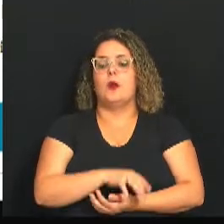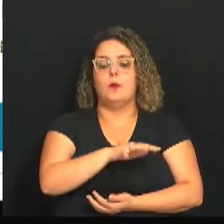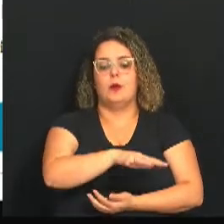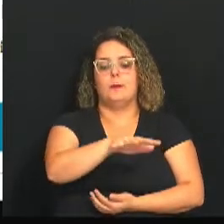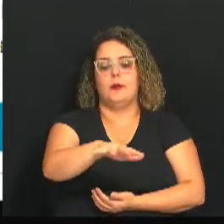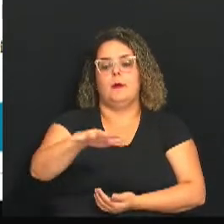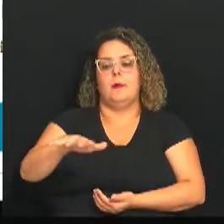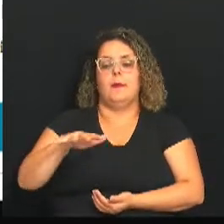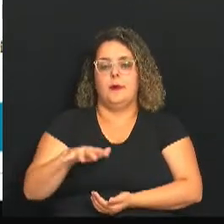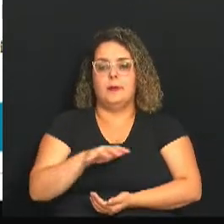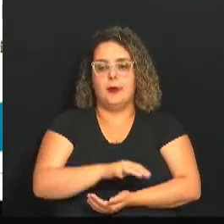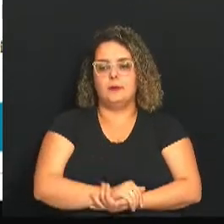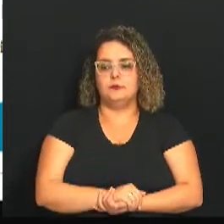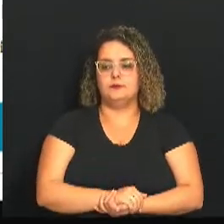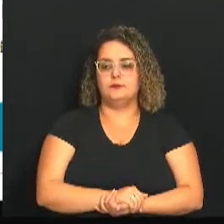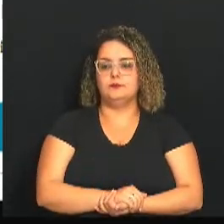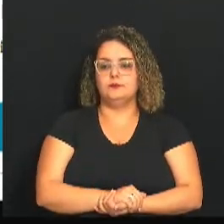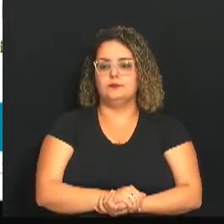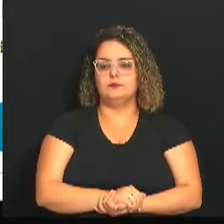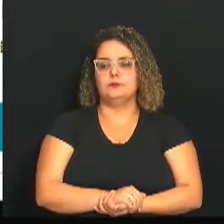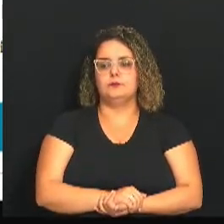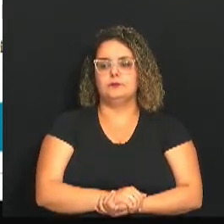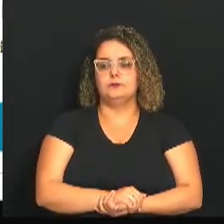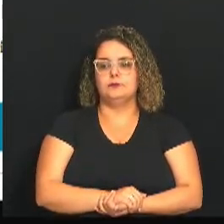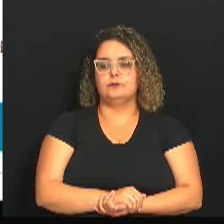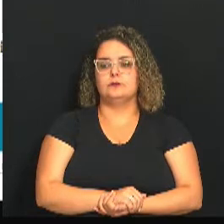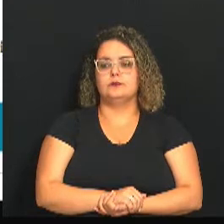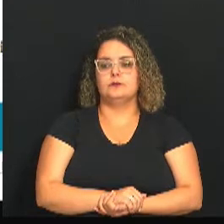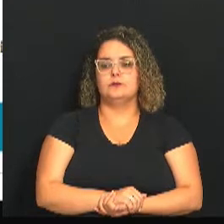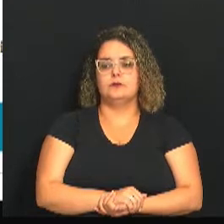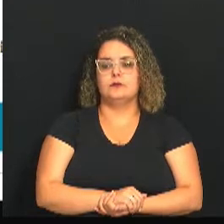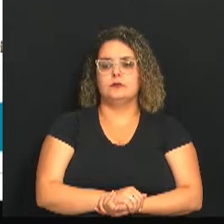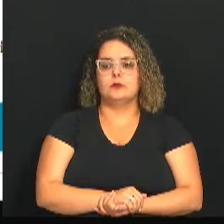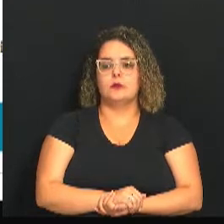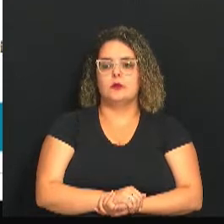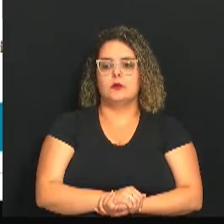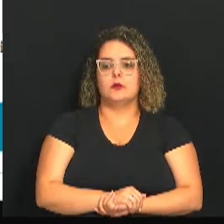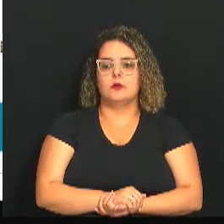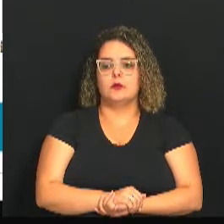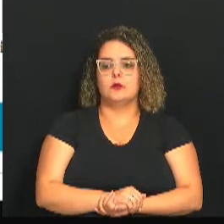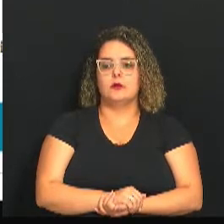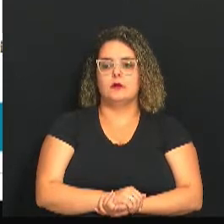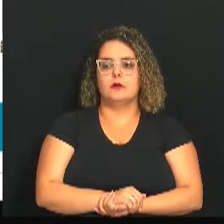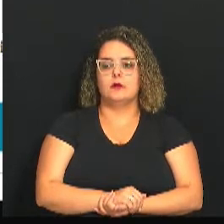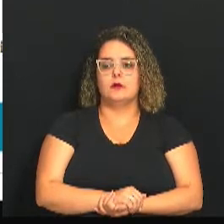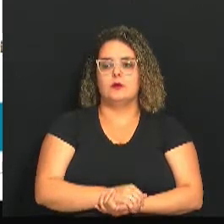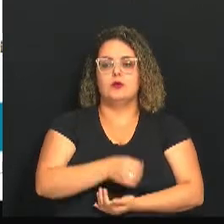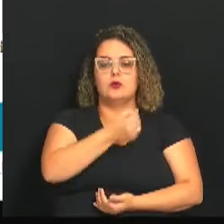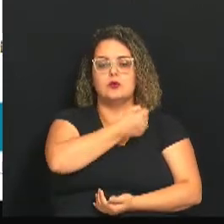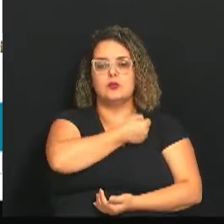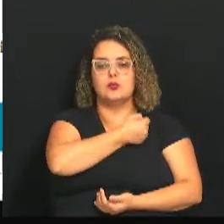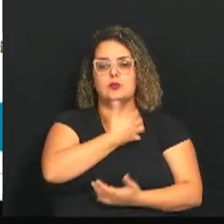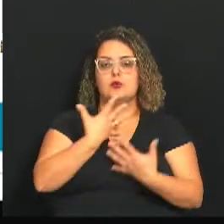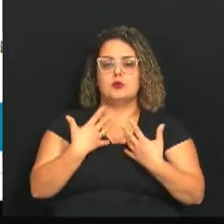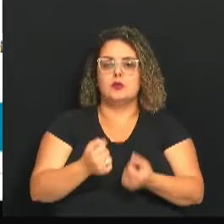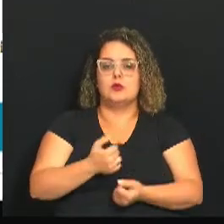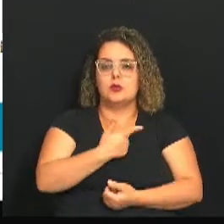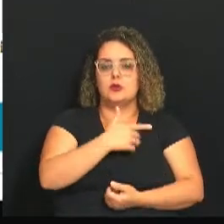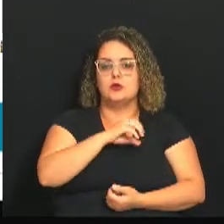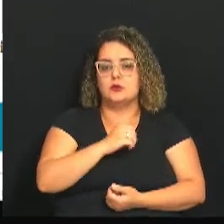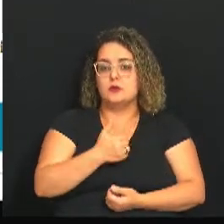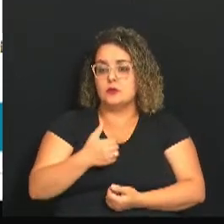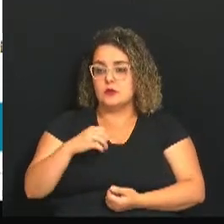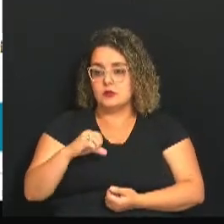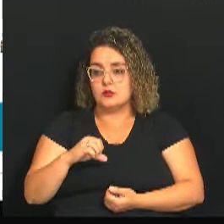cidade, né? Então, a gente tem as regiões da cidade e o número de ocorrências em 2019 por